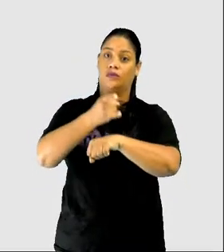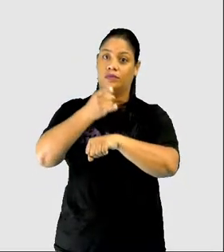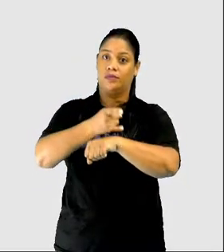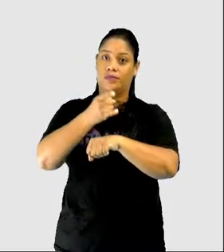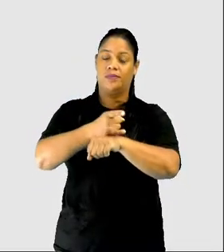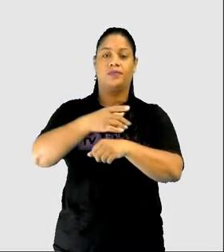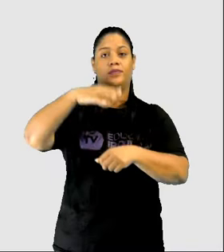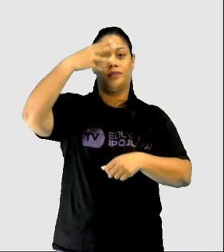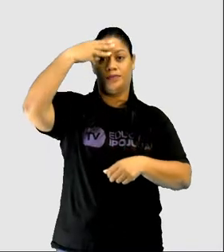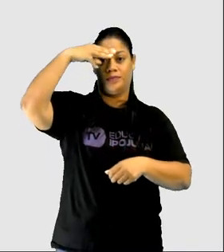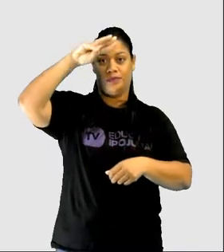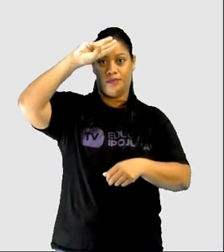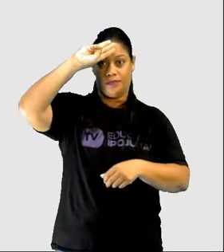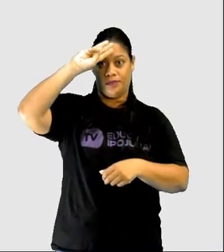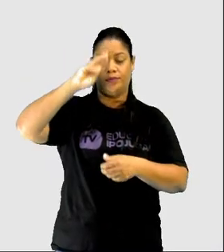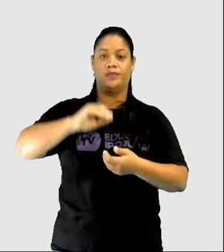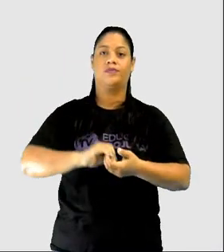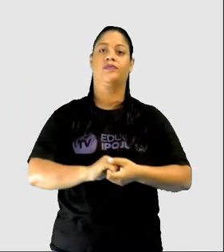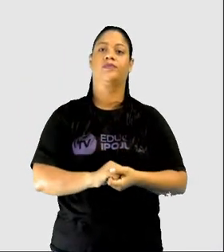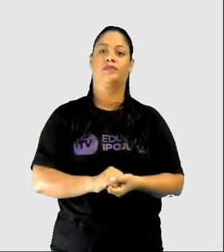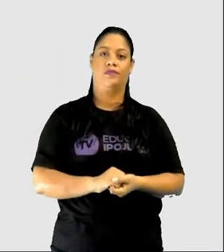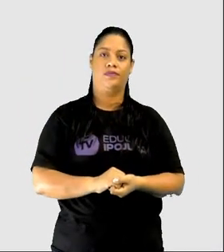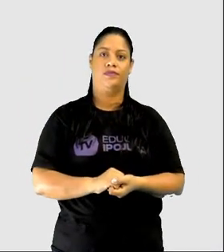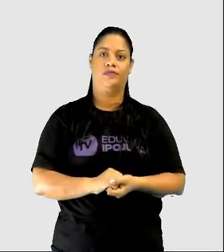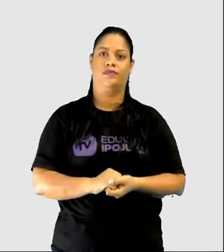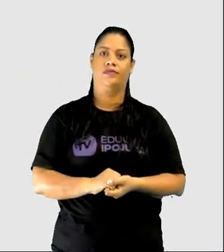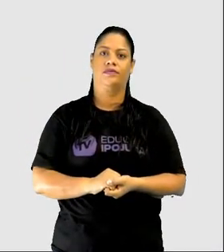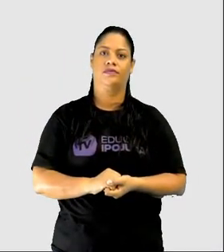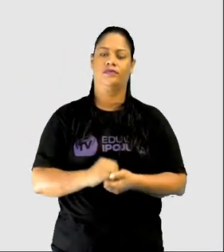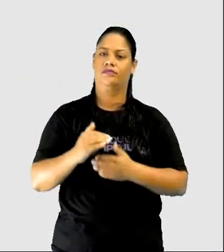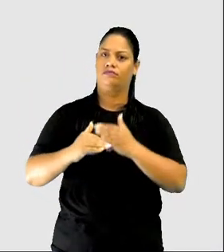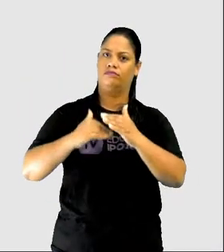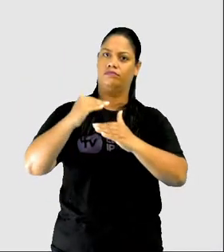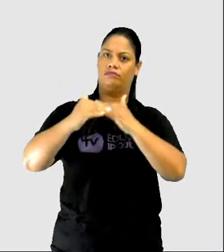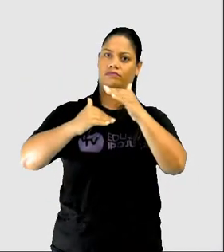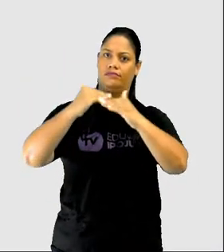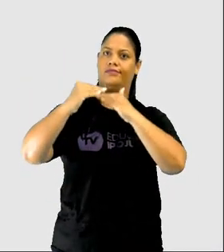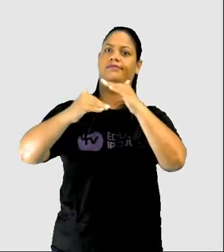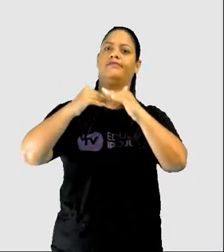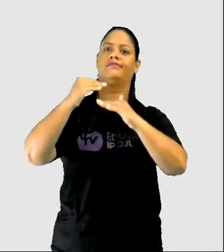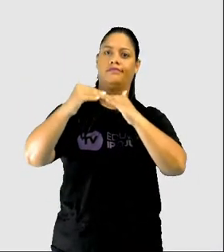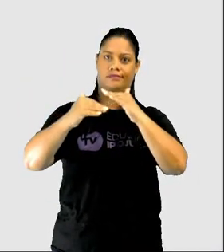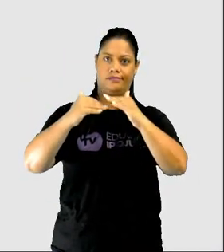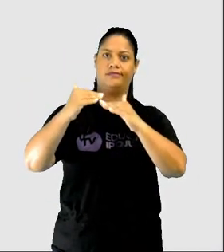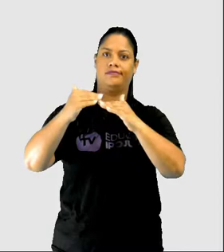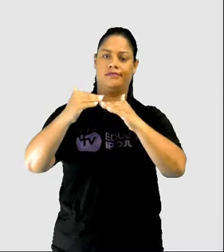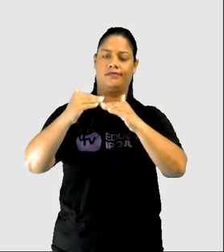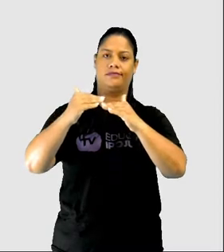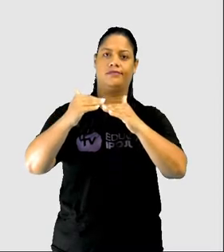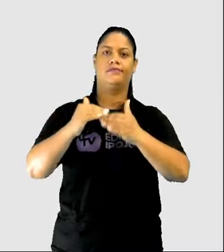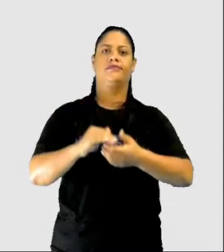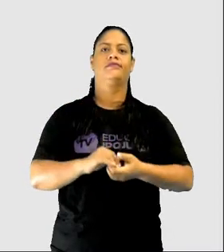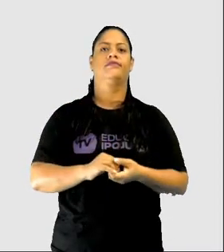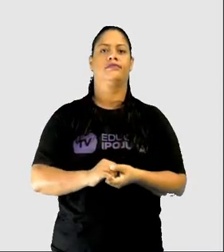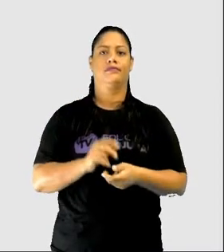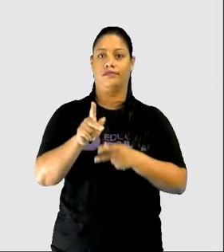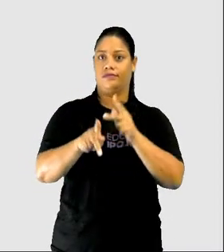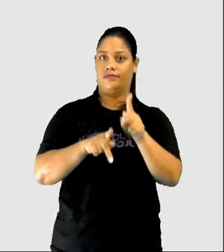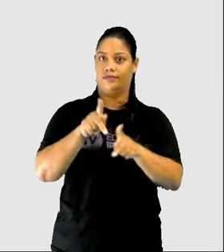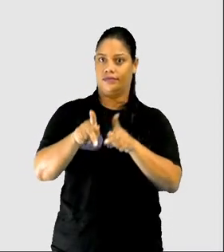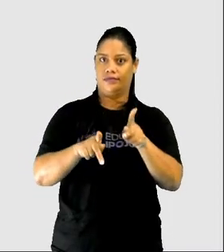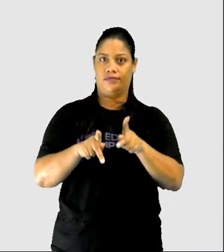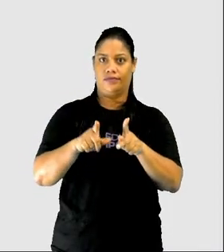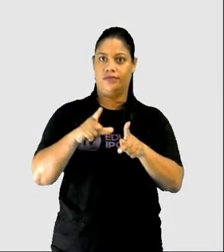índices elevados de crescimento populacional por conta da taxa de natalidade, que é muito grande, certo? Não se